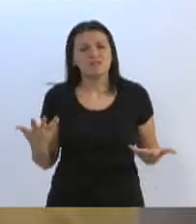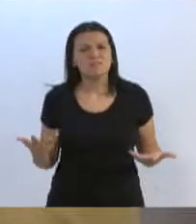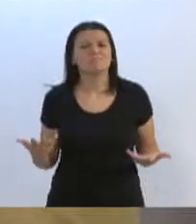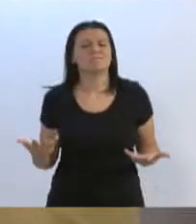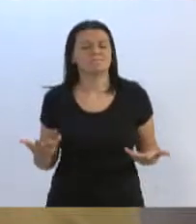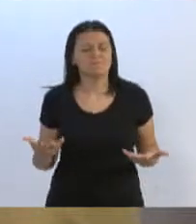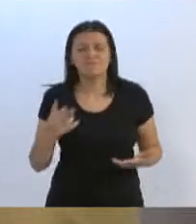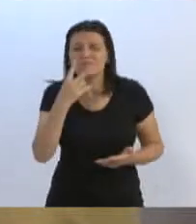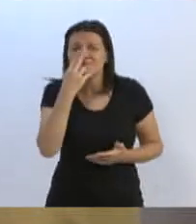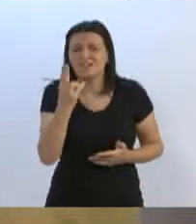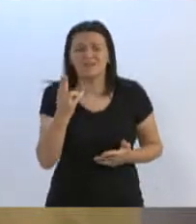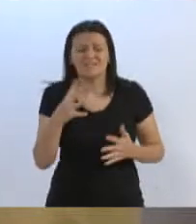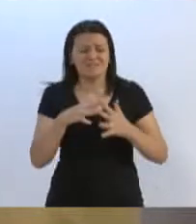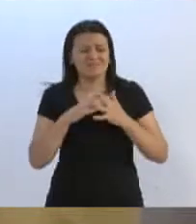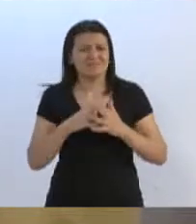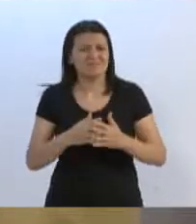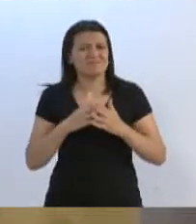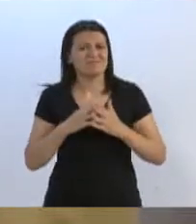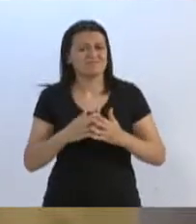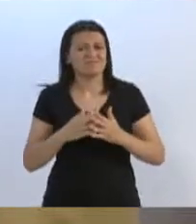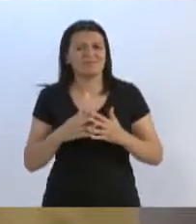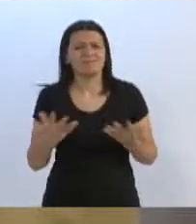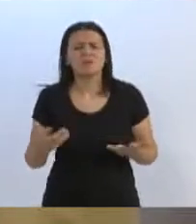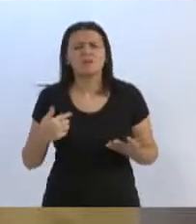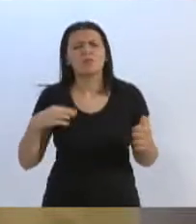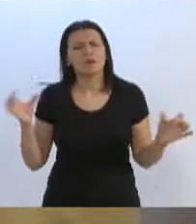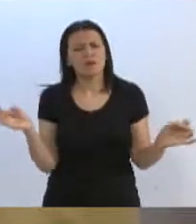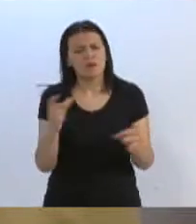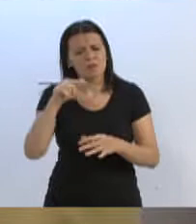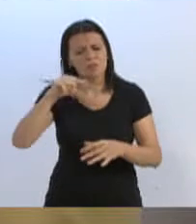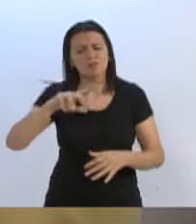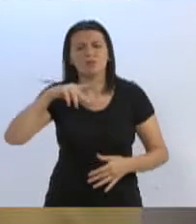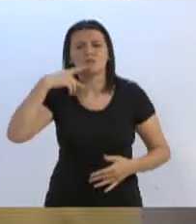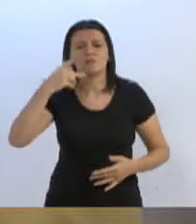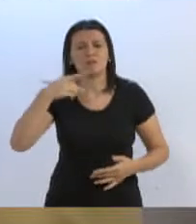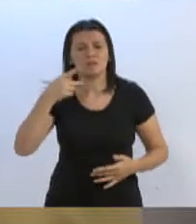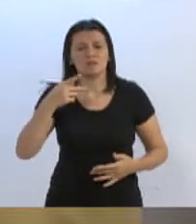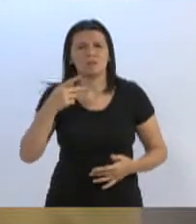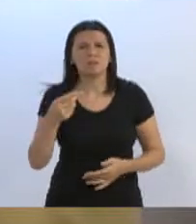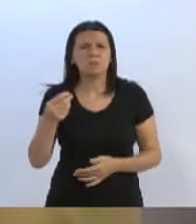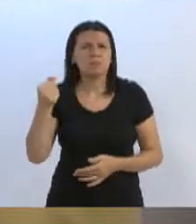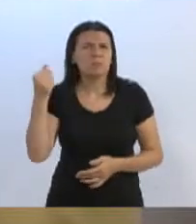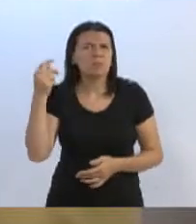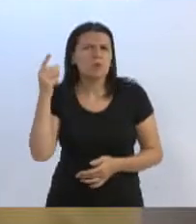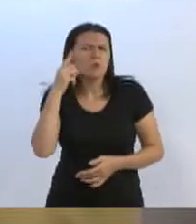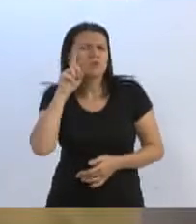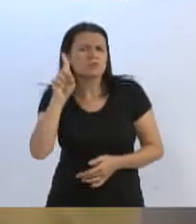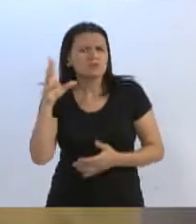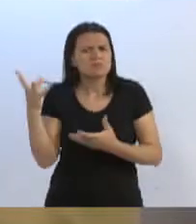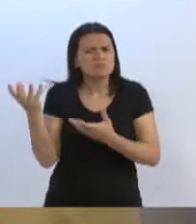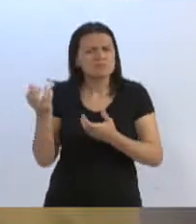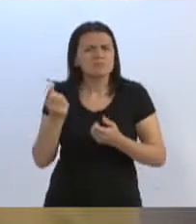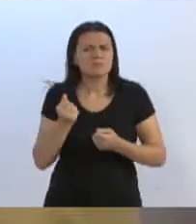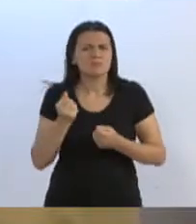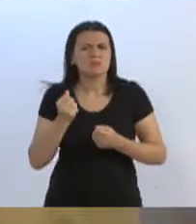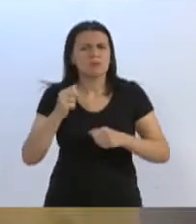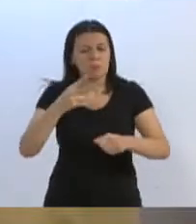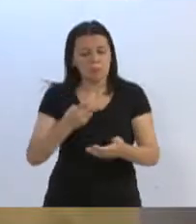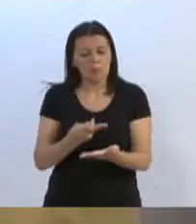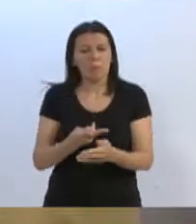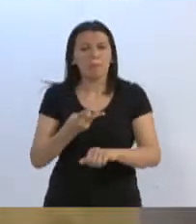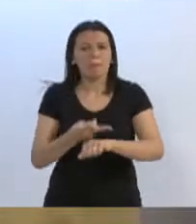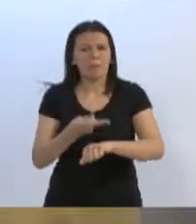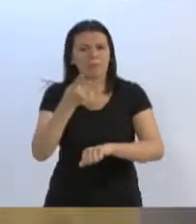parecer mais complicada eu finalizo dizendo que há poucos dias eu recebi um troféu muito bonito